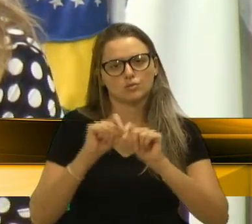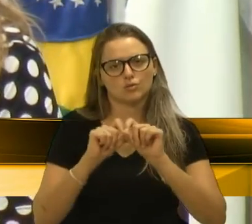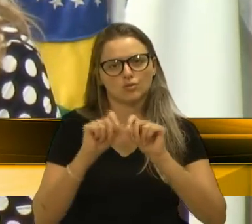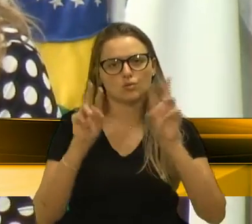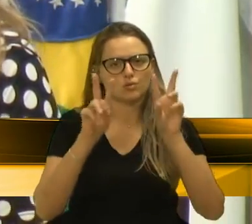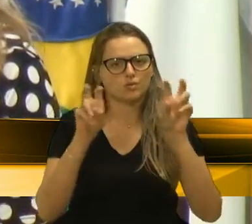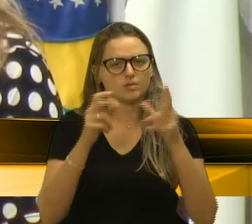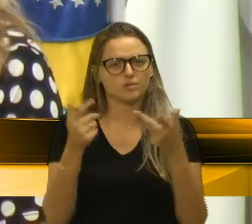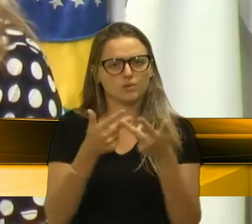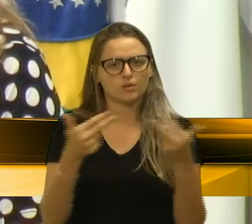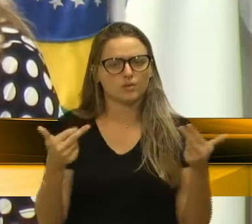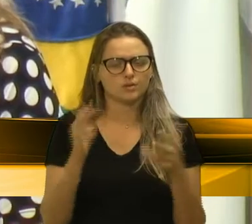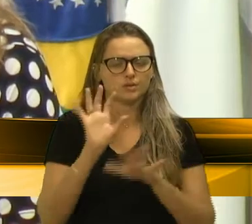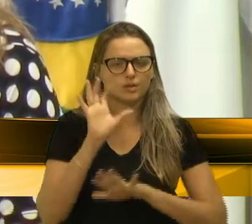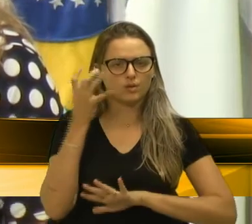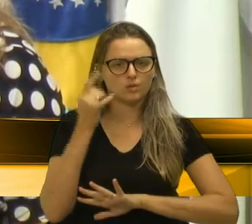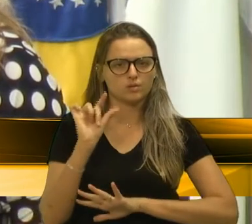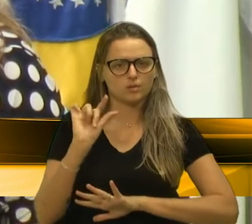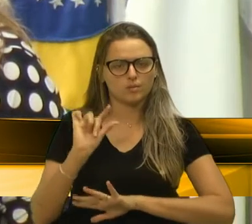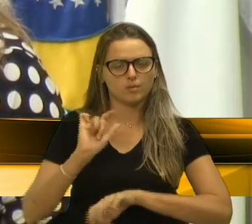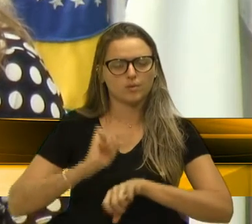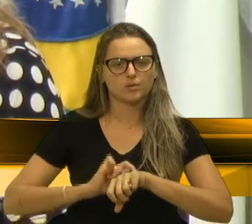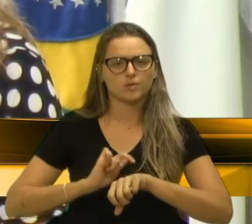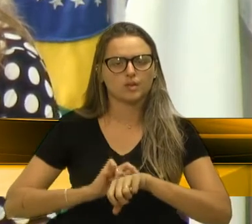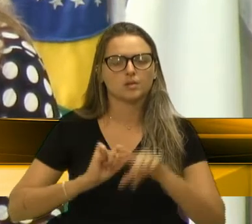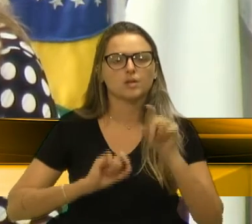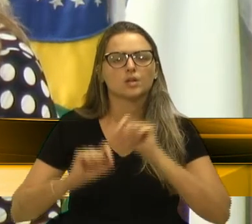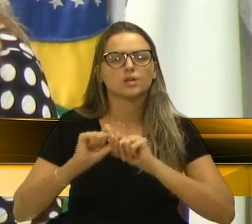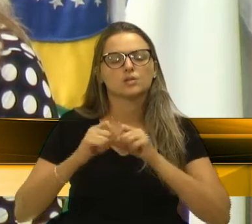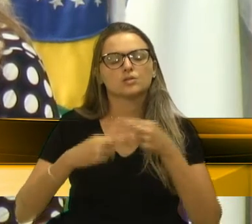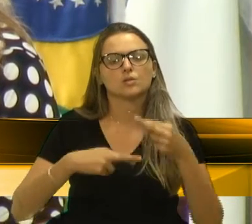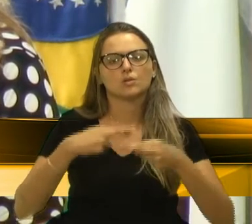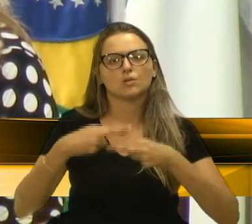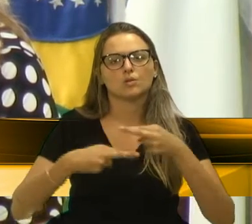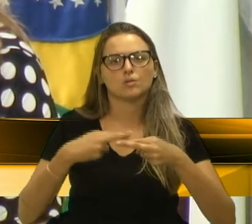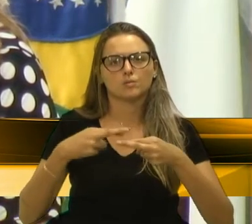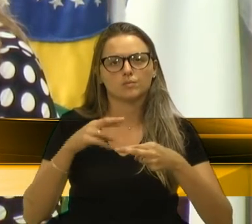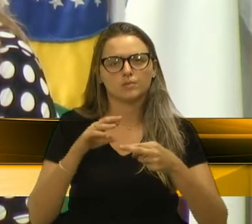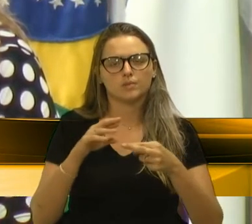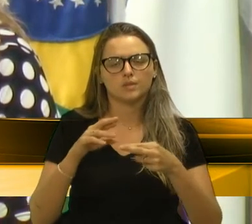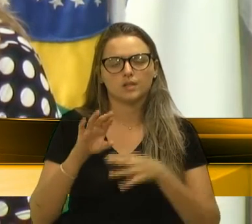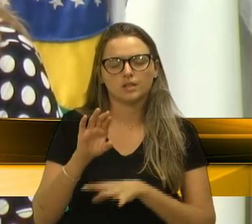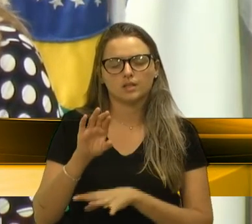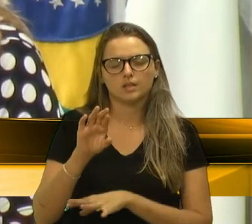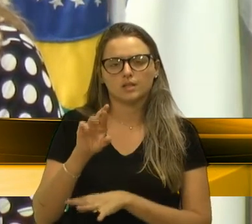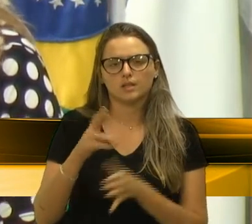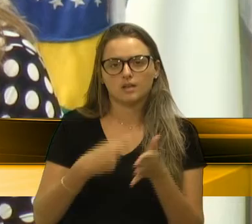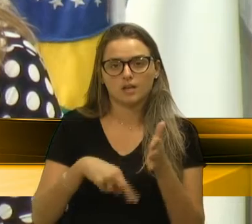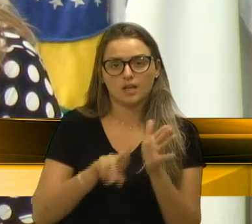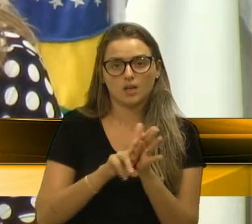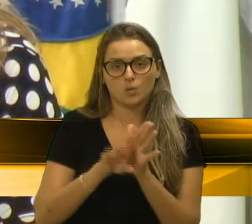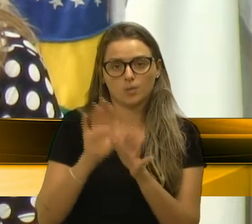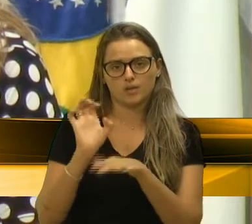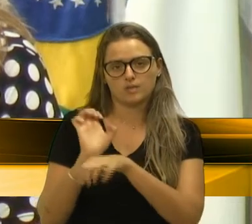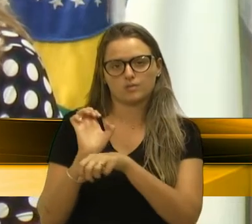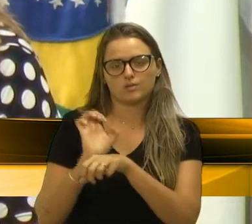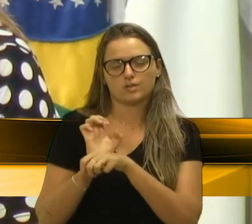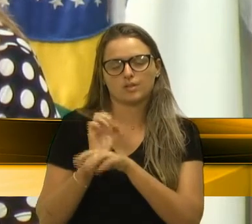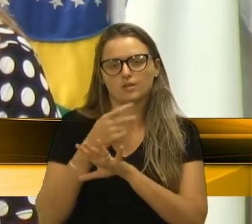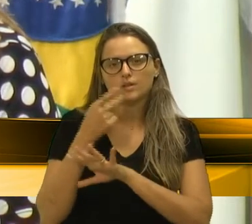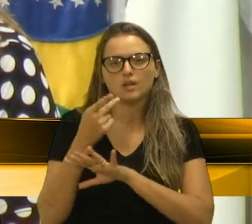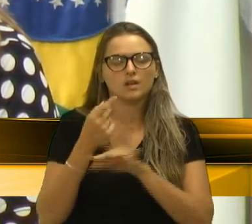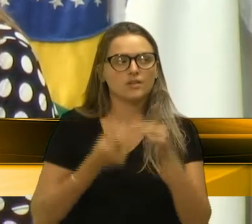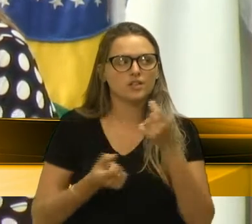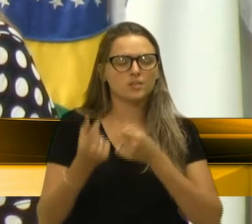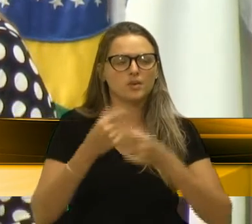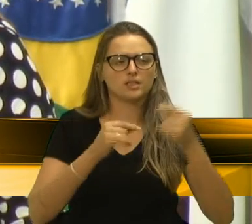bem recentes, né, da reforma, né, de recuperação do Estado, destacando alguns pontos.